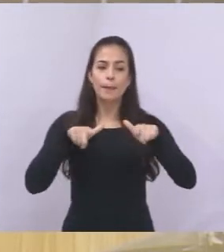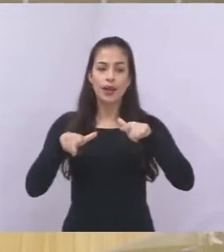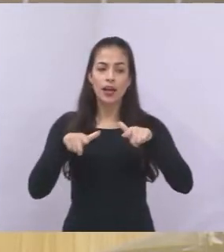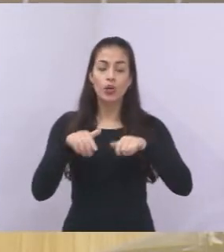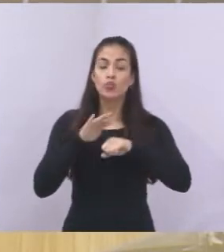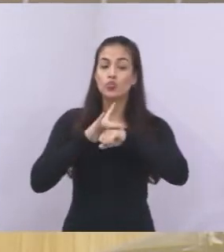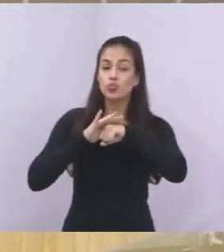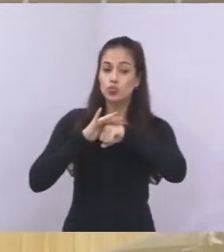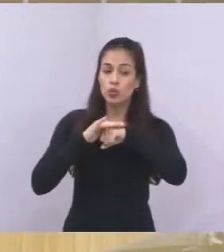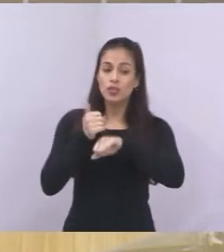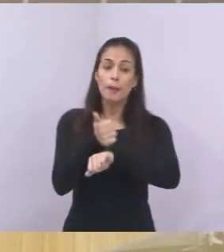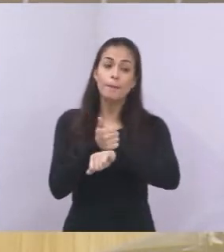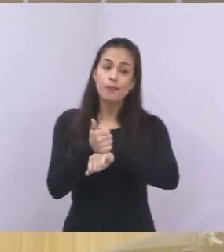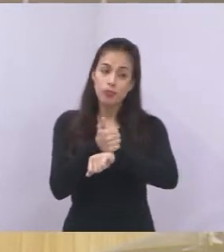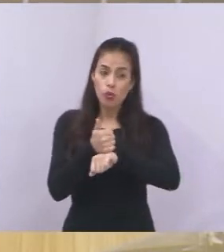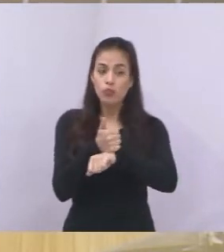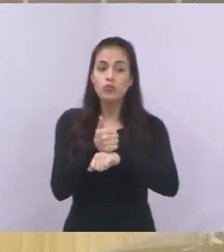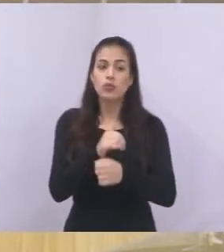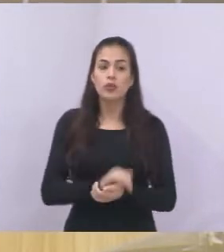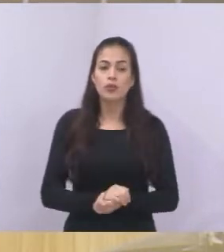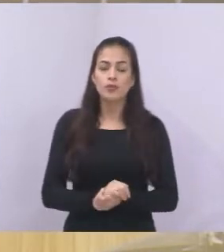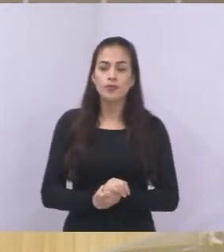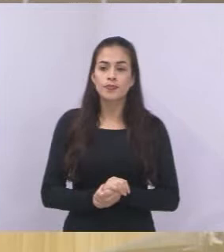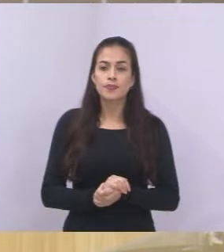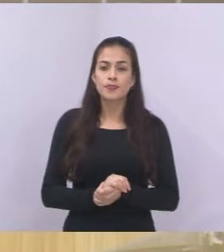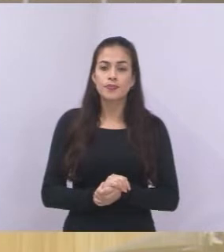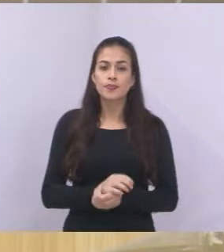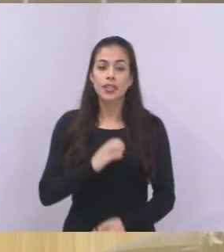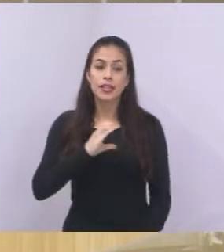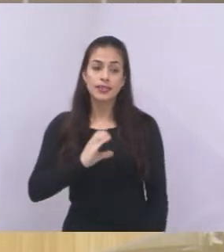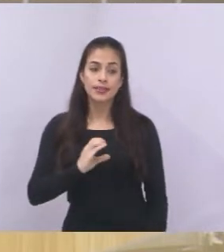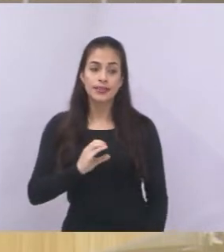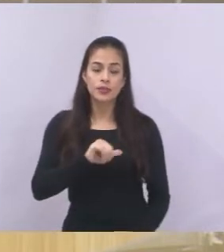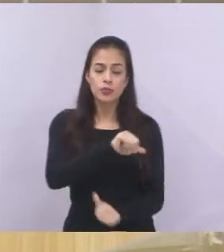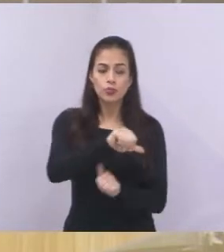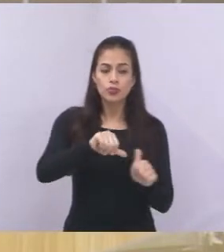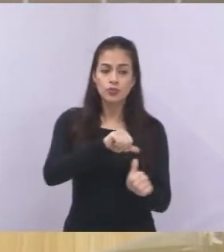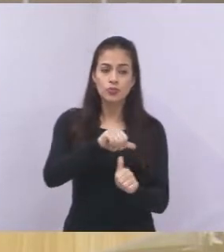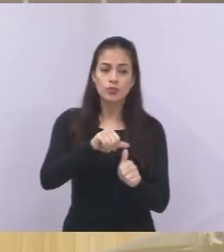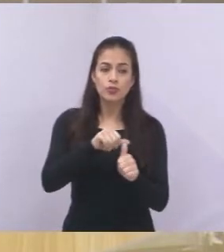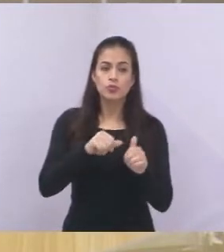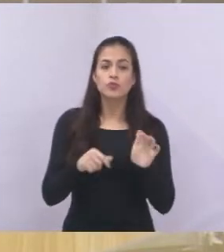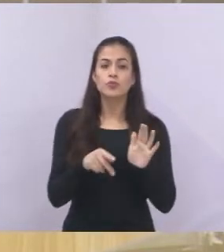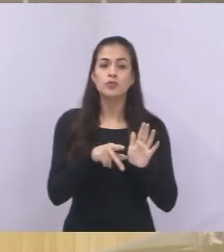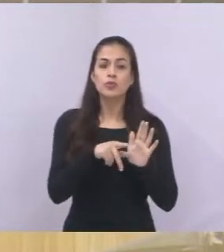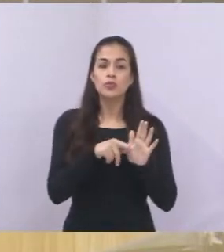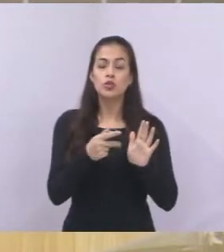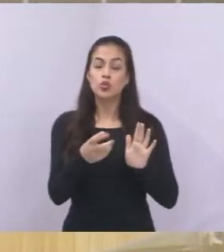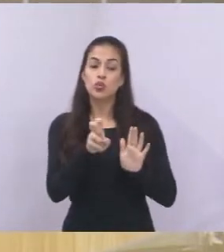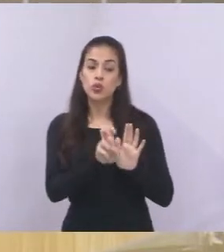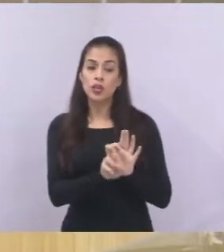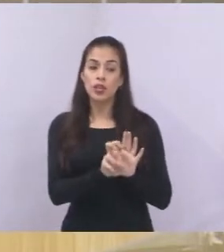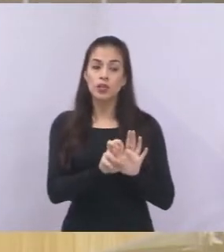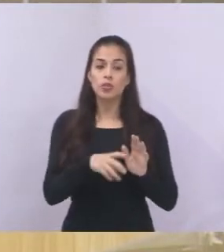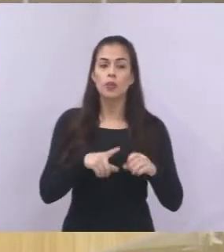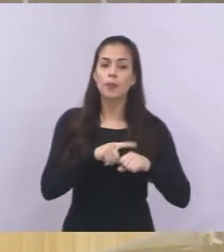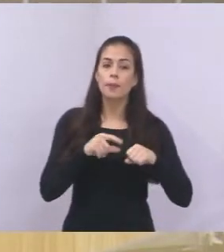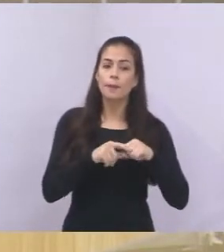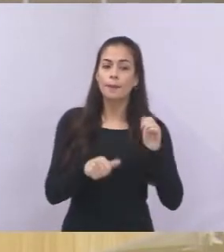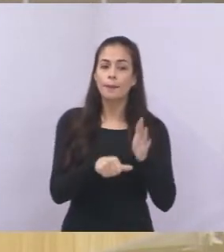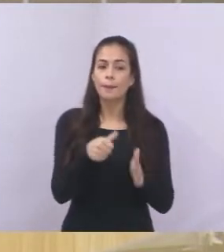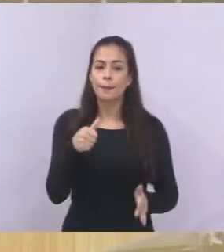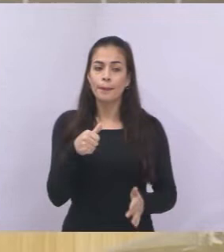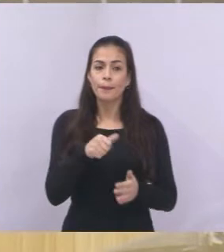C. Altera o inciso 5º e o parágrafo 1º do artigo 12 do projeto da lei complementar, que